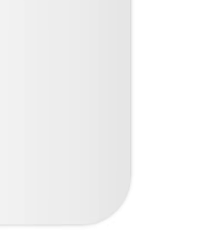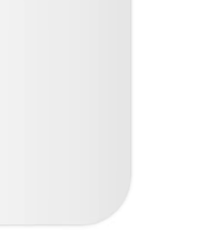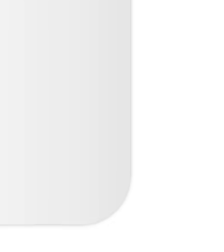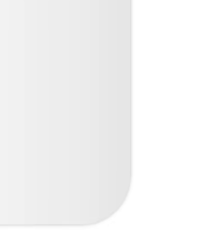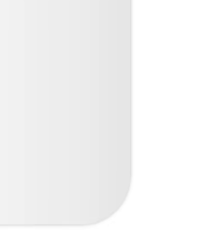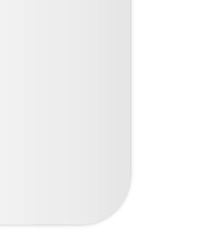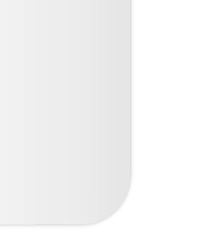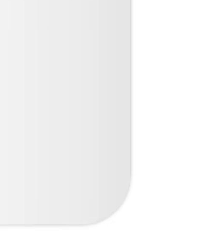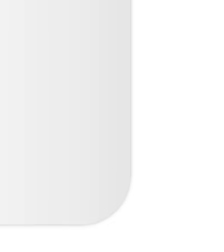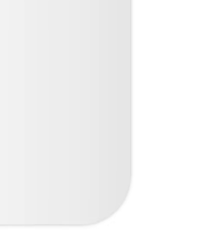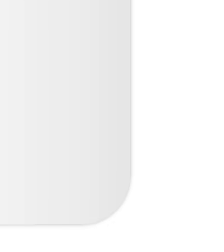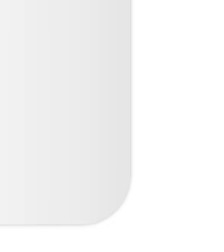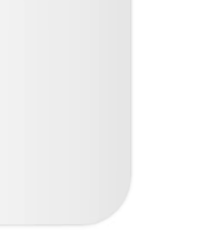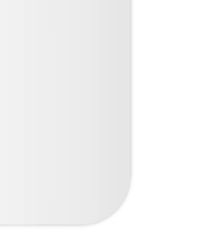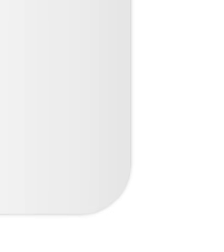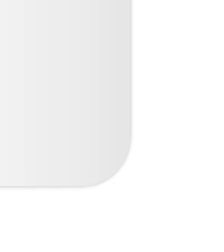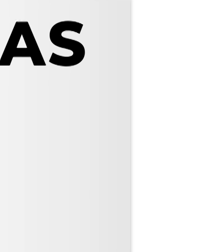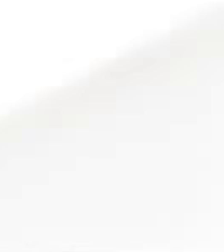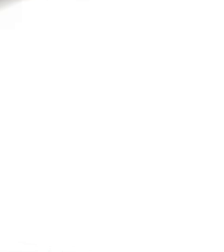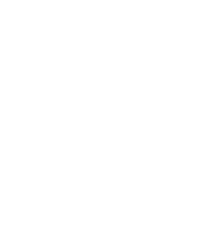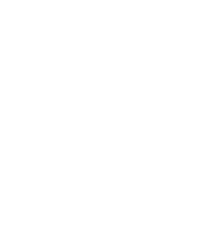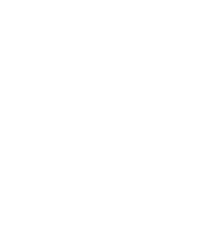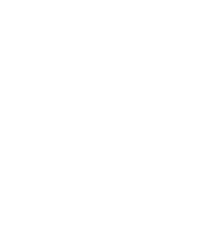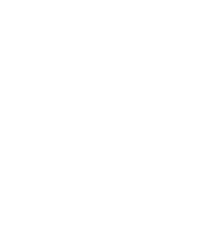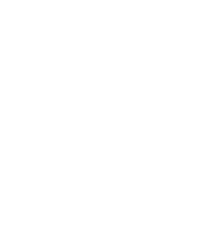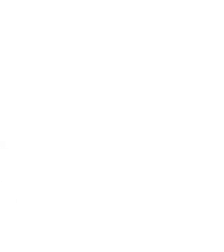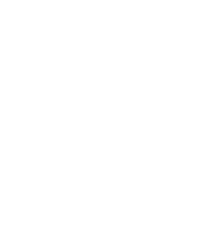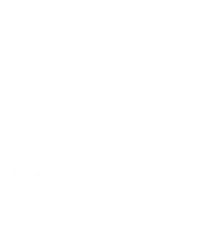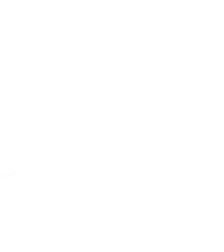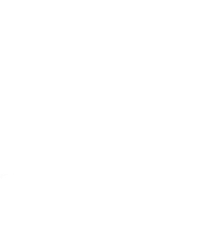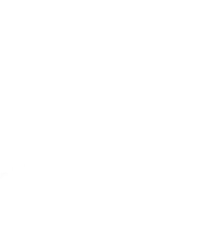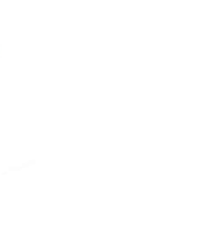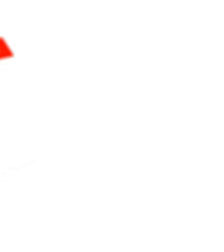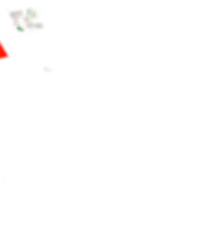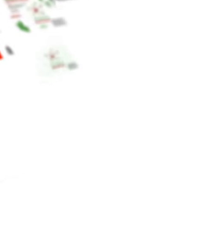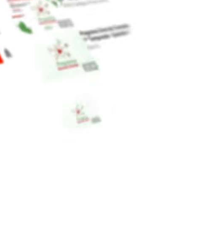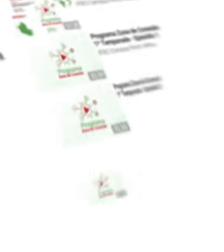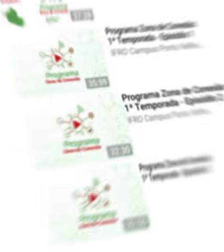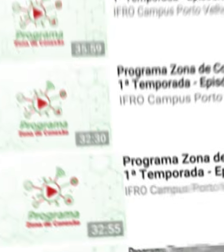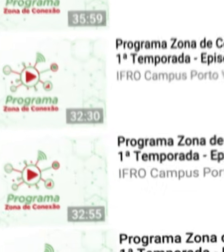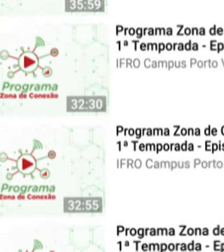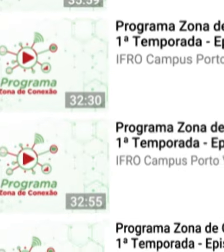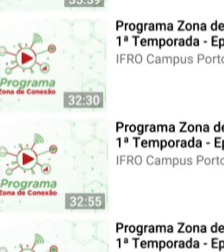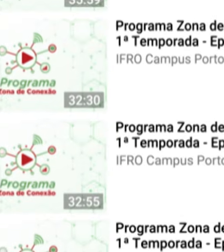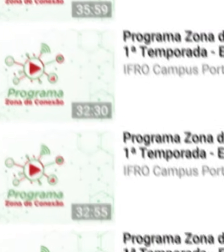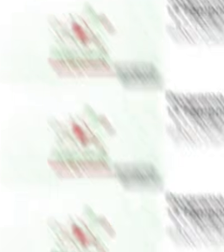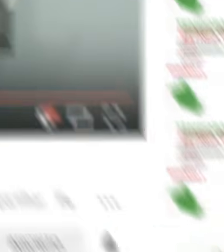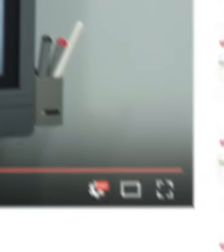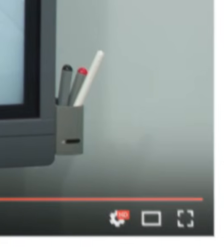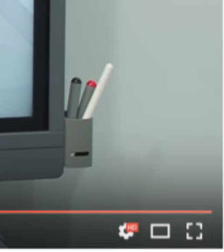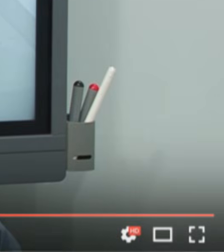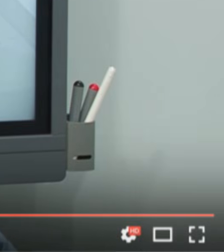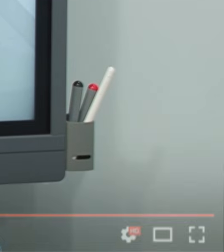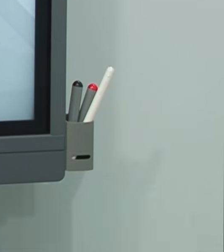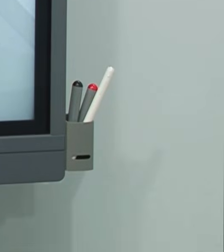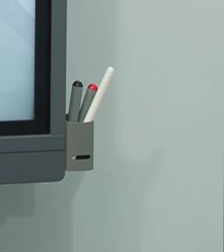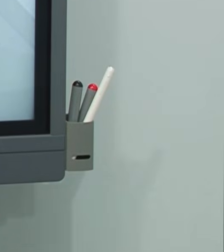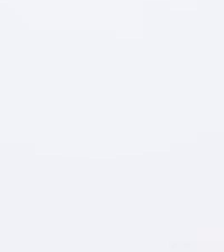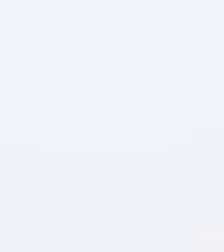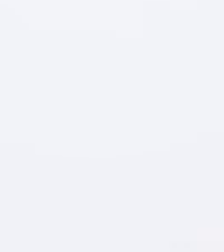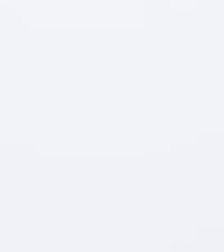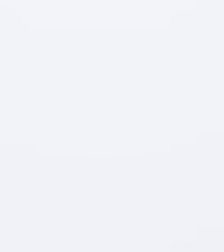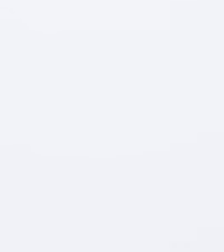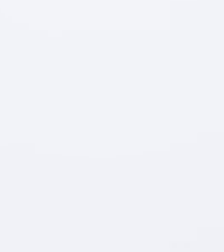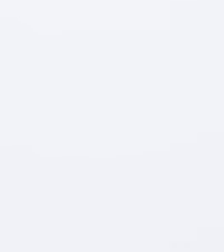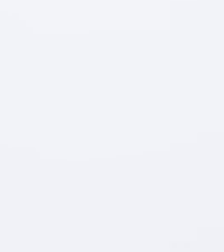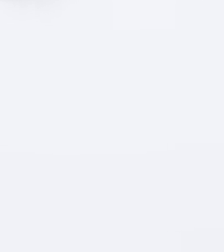às 19 horas, com transmissão ao vivo no canal do YouTube. IFRO, Campus Porto Velho, Zona Norte, EAD. Assista e participe fazendo perguntas